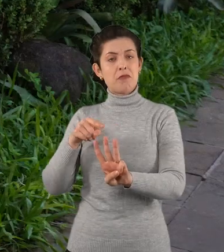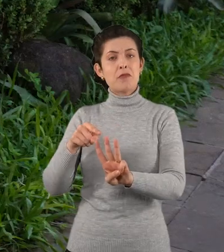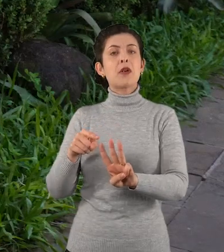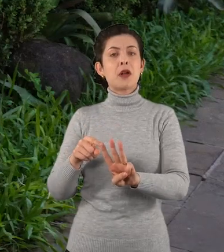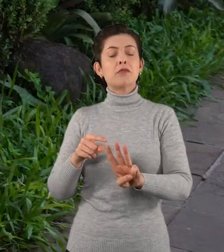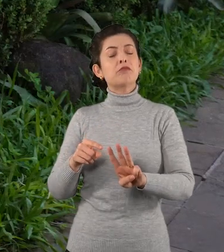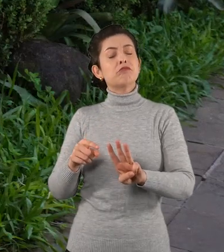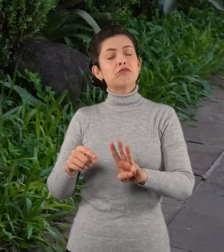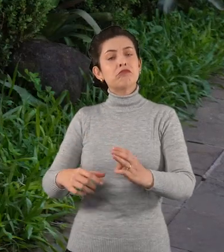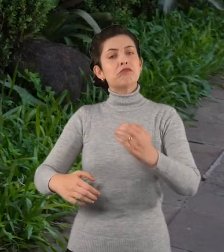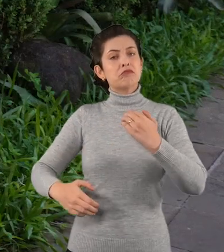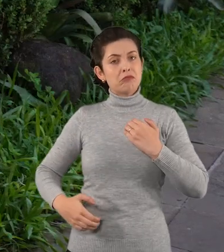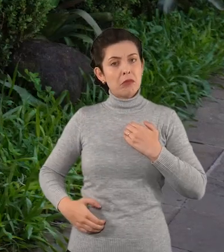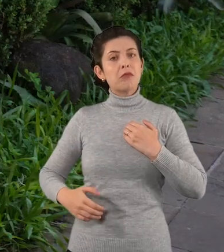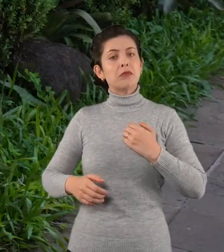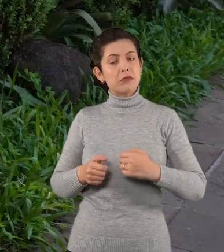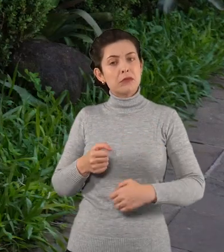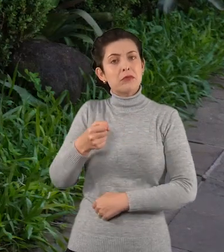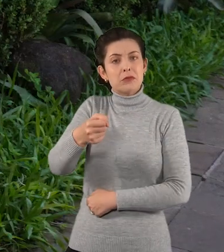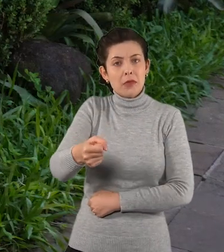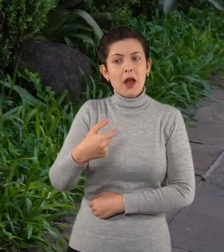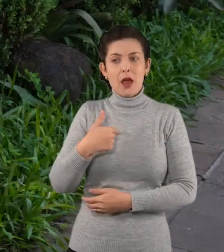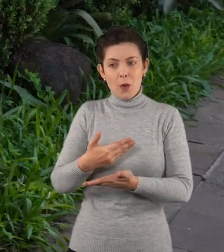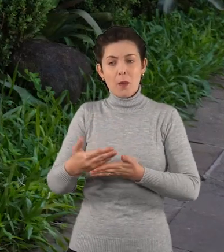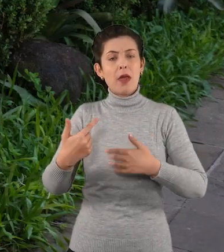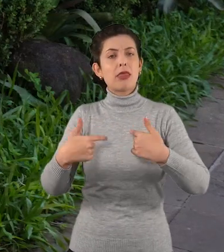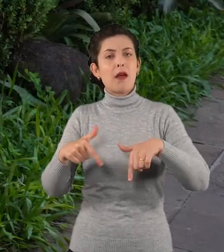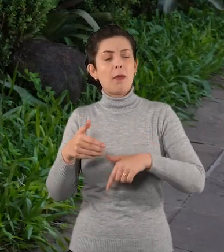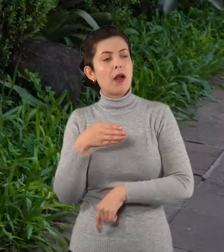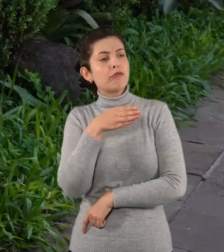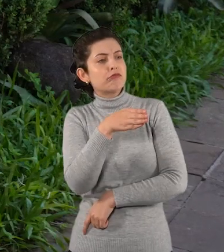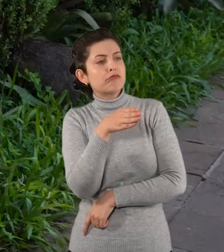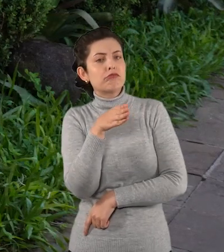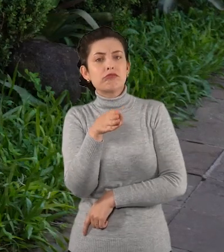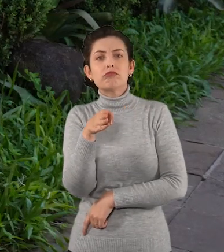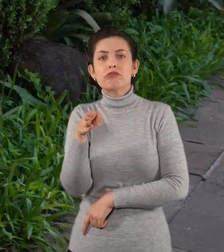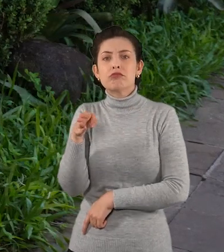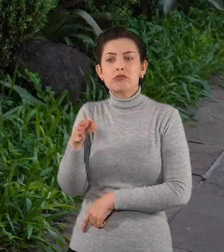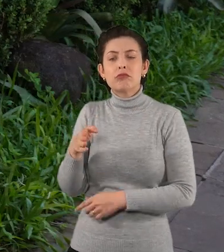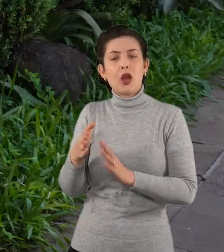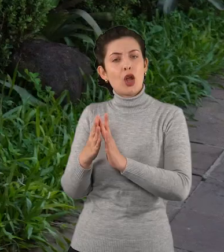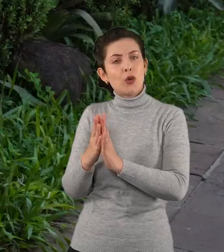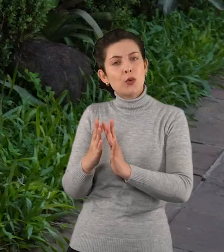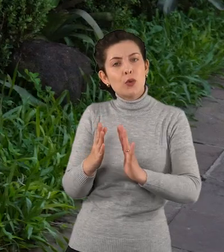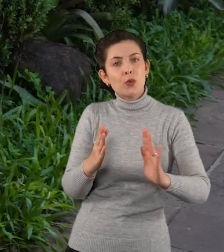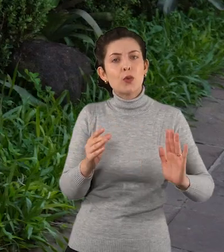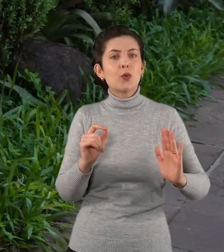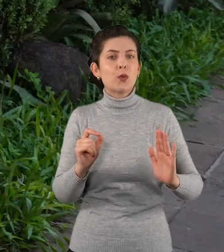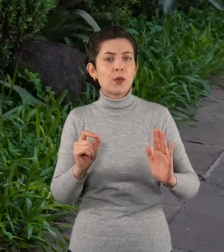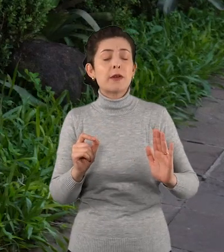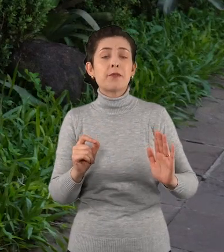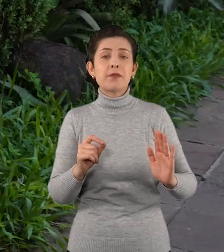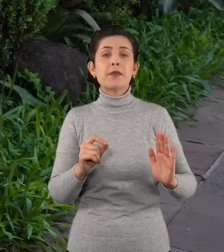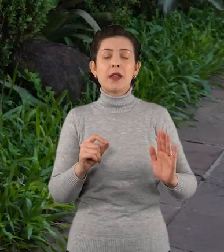fomos nomeados, né? Tomamos posse, e eu passei a tirar serviço